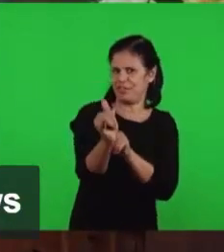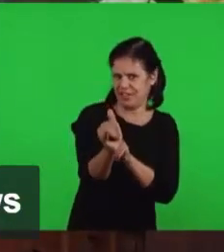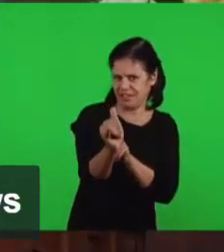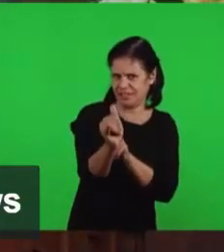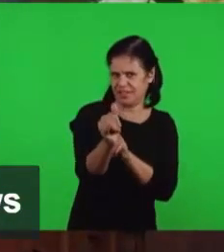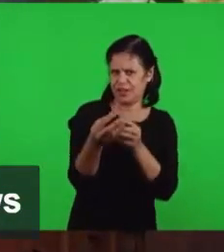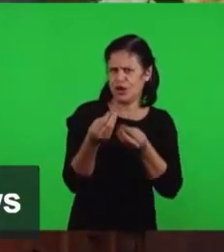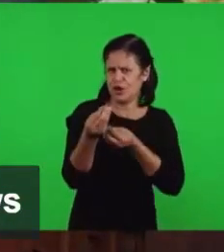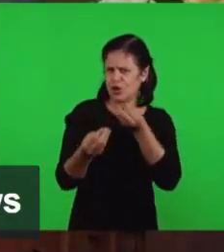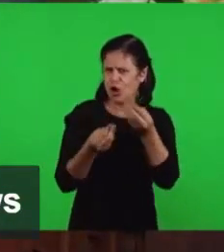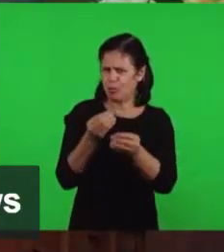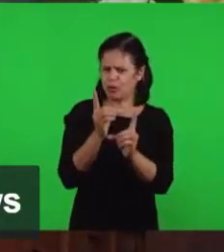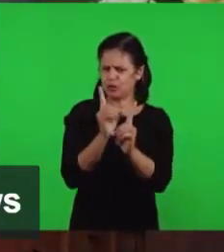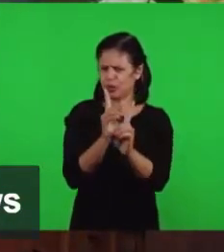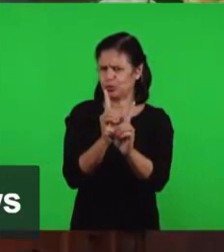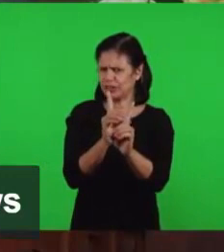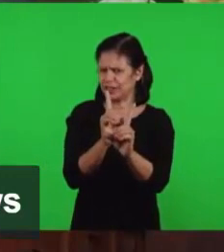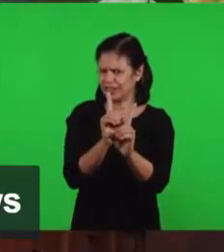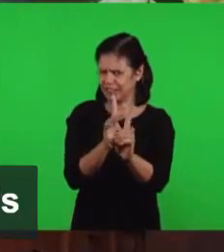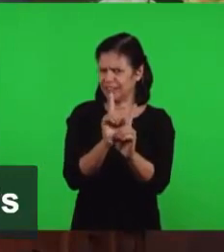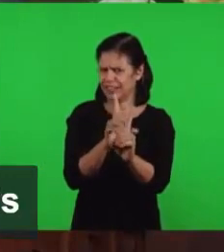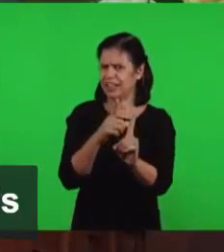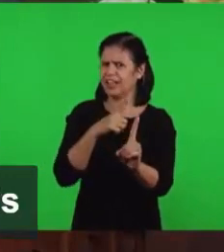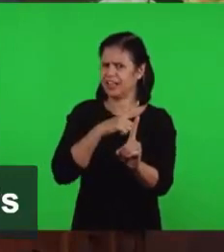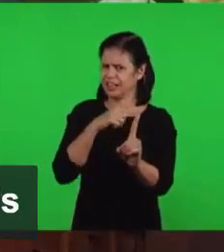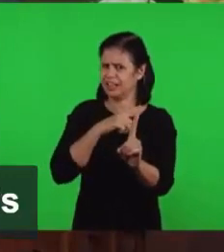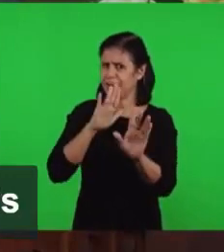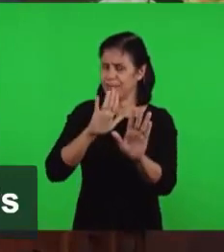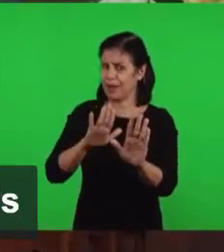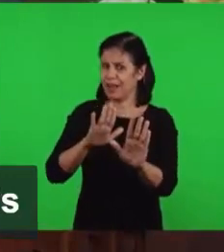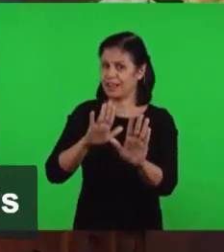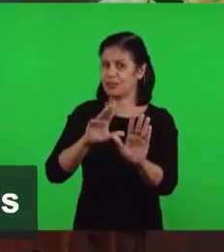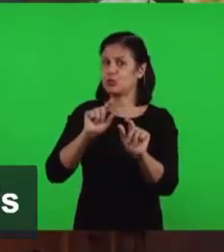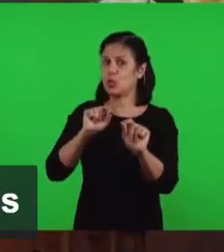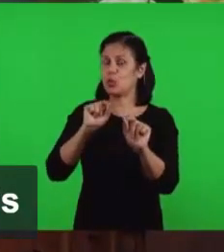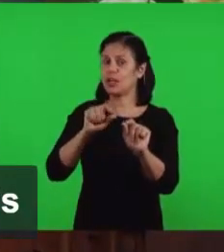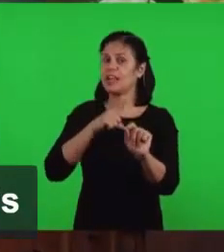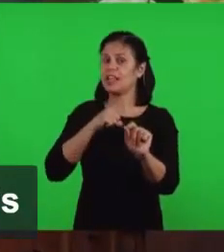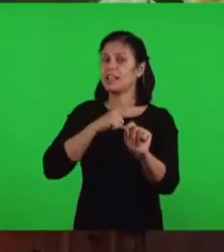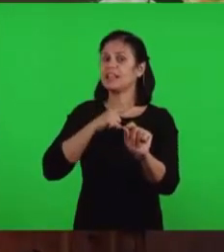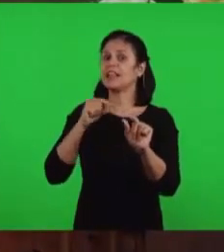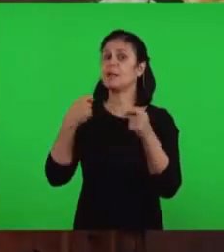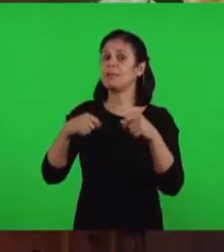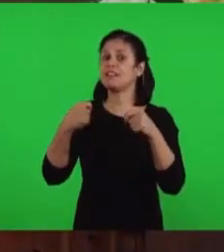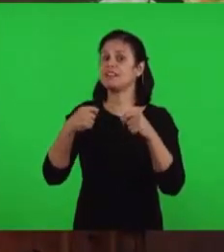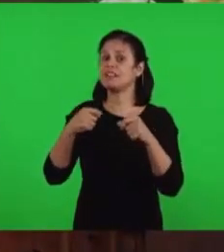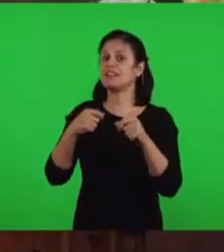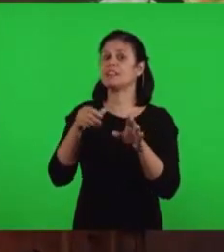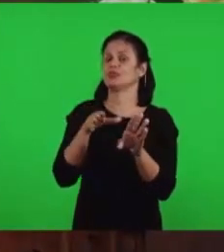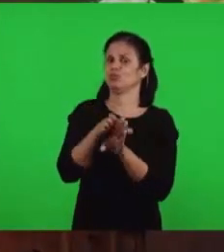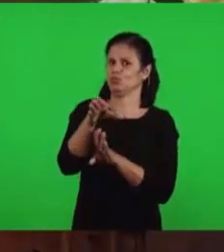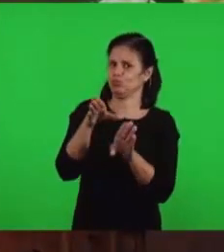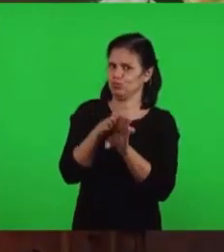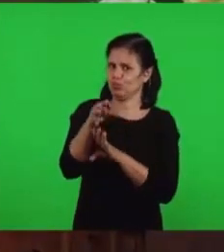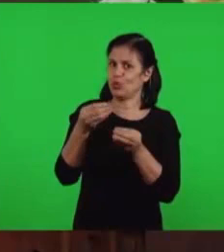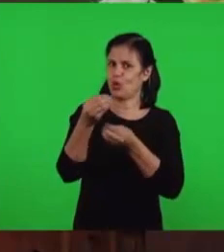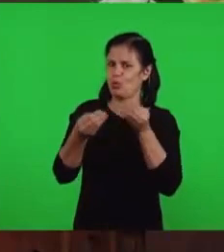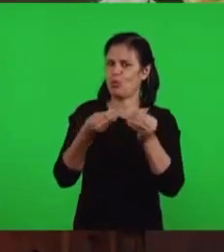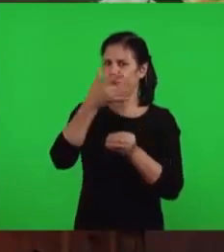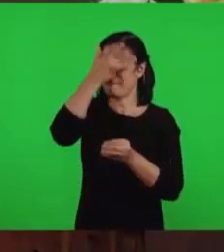orientação a doutrina Segue uma orientação é do aqui é que está no meio